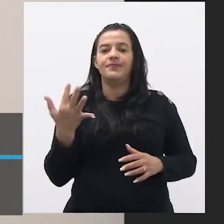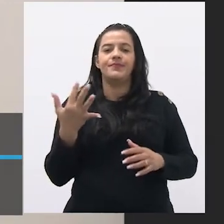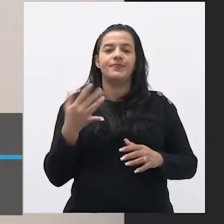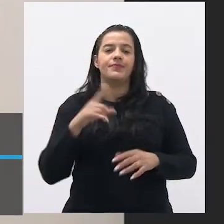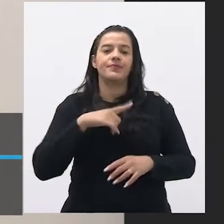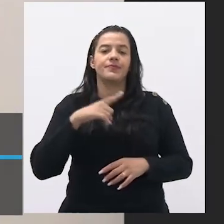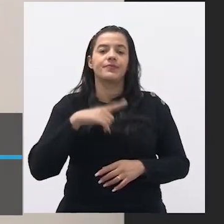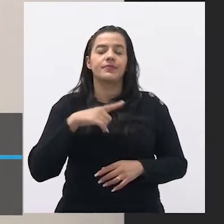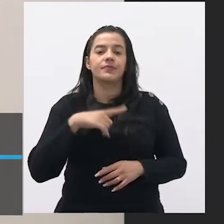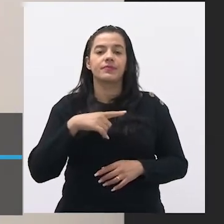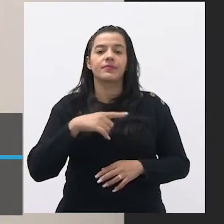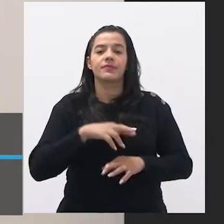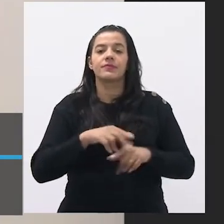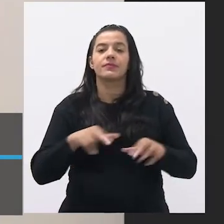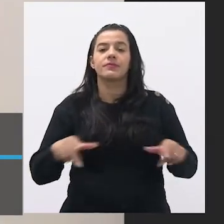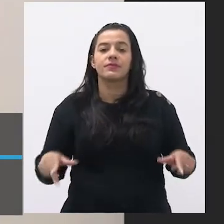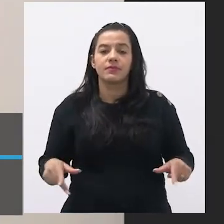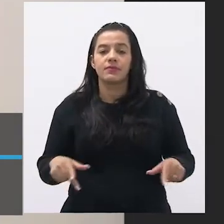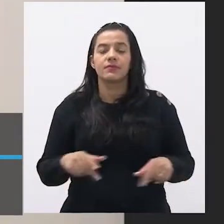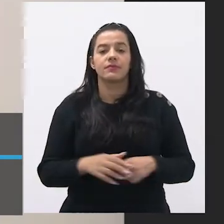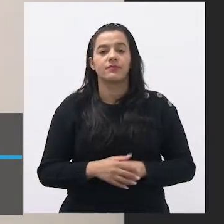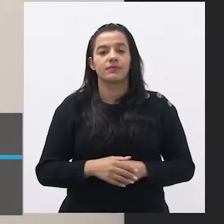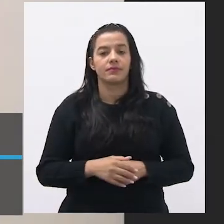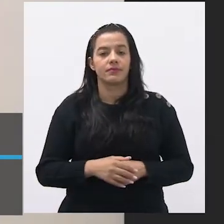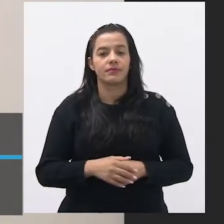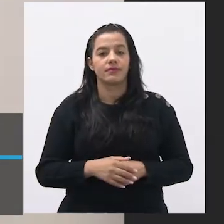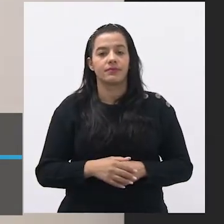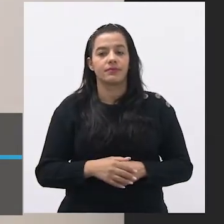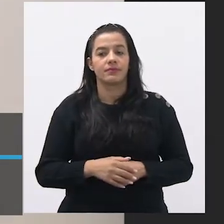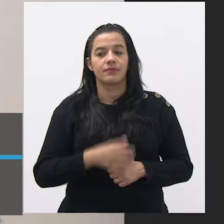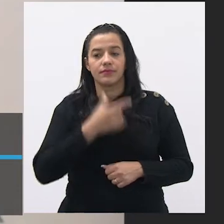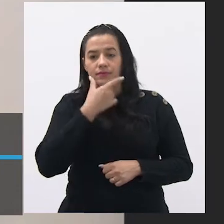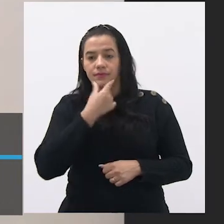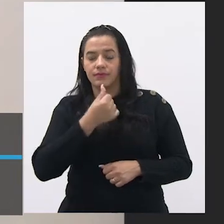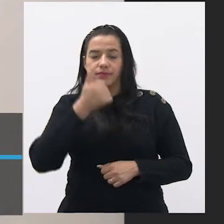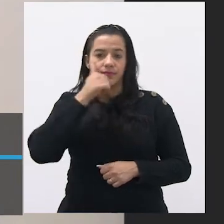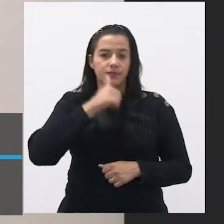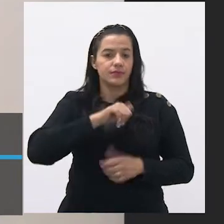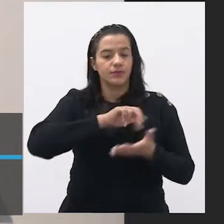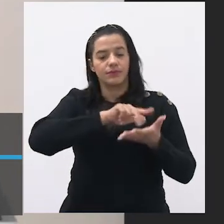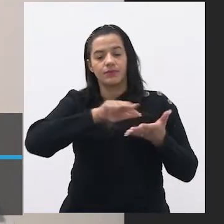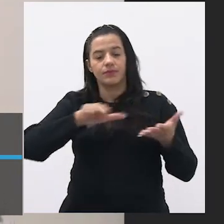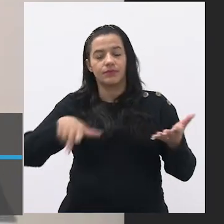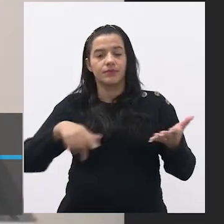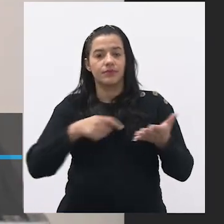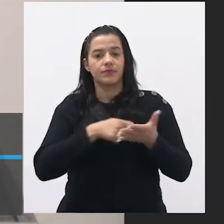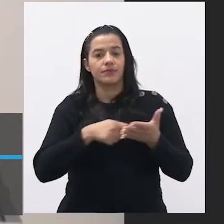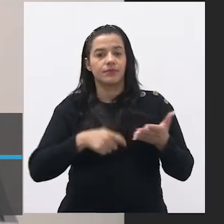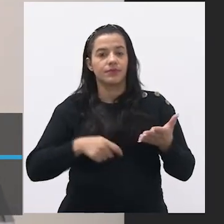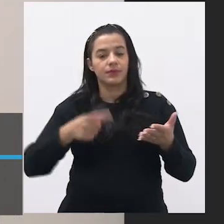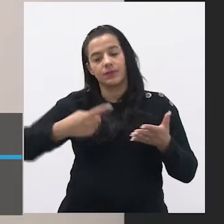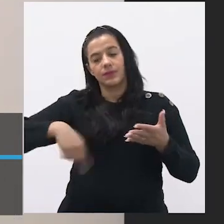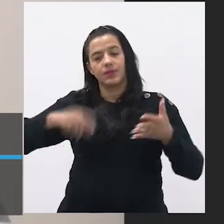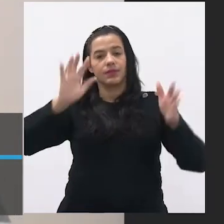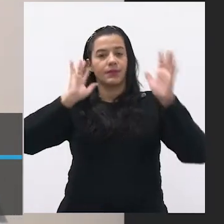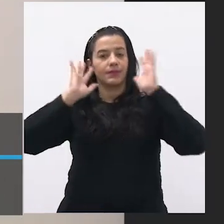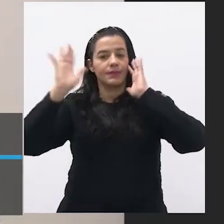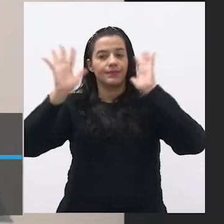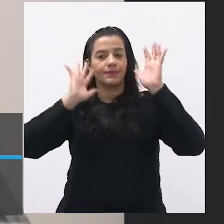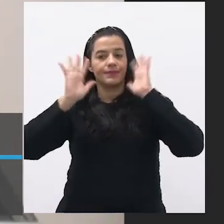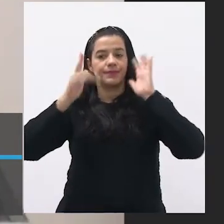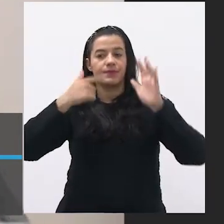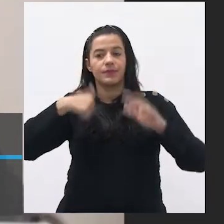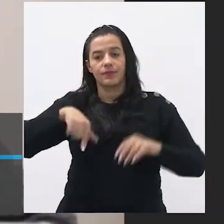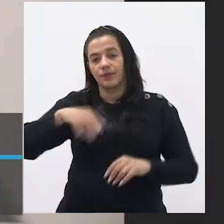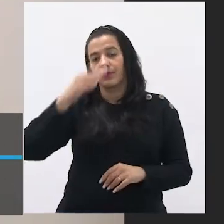eu estou utilizando nas minhas referências, né? Então, acho que esse é o nosso desafio, repensar, porque por mais que a gente tenha uma